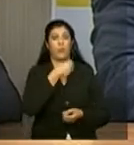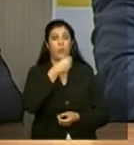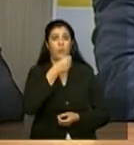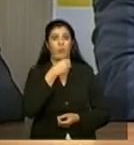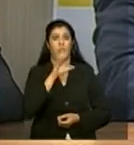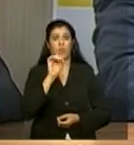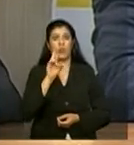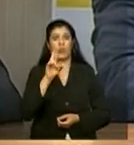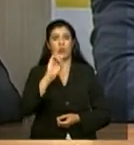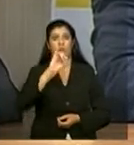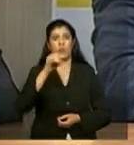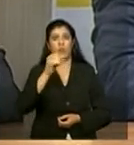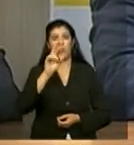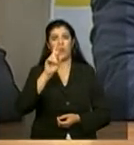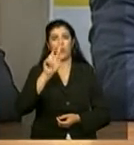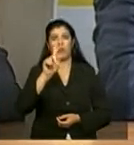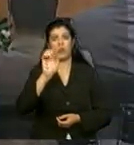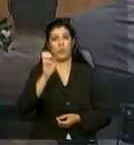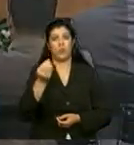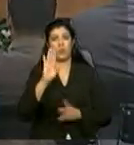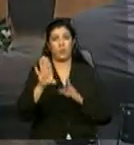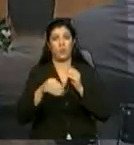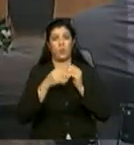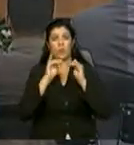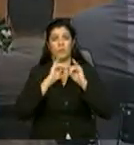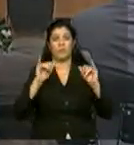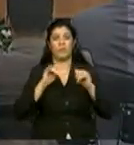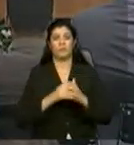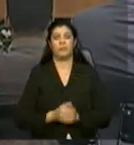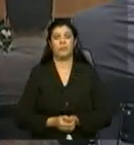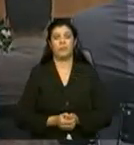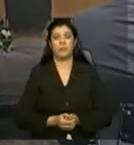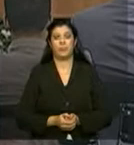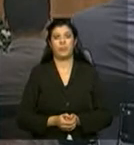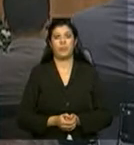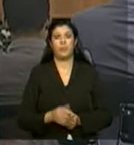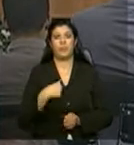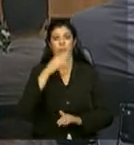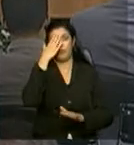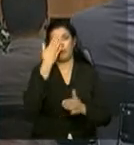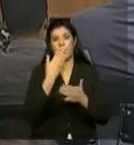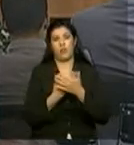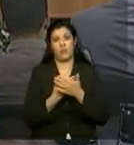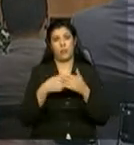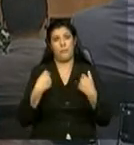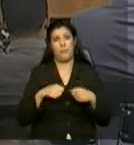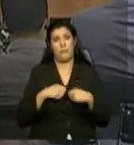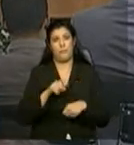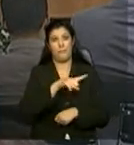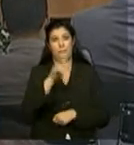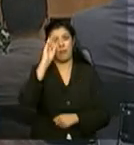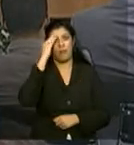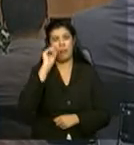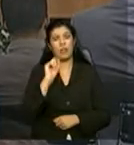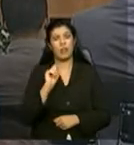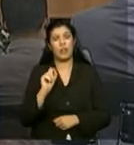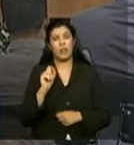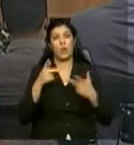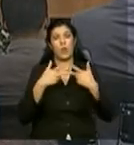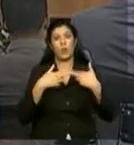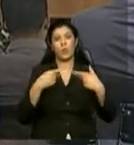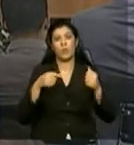doutor jorge perez pra complementar europeu o primeiro vai quebrar a entender que coisas